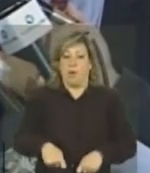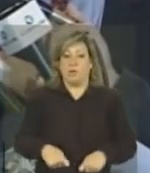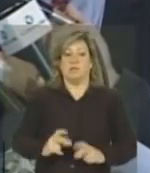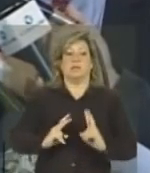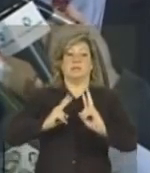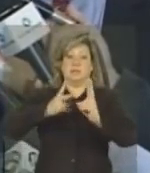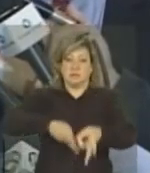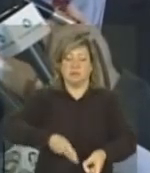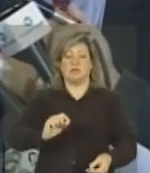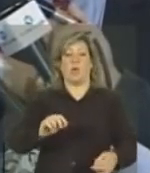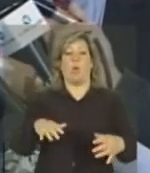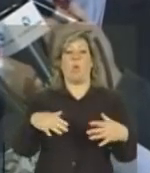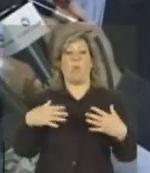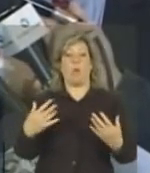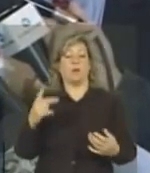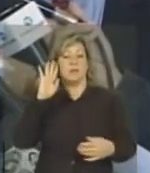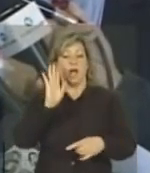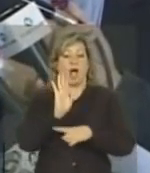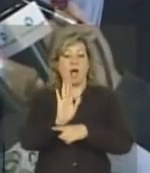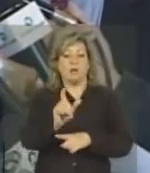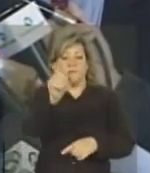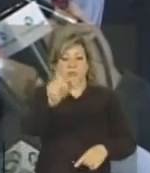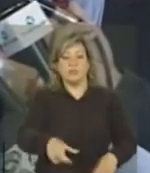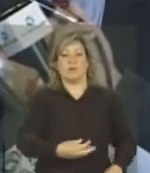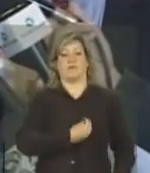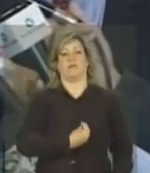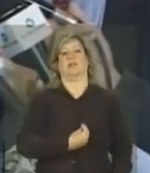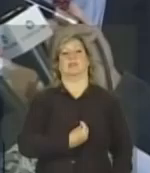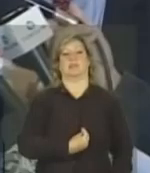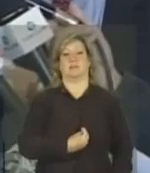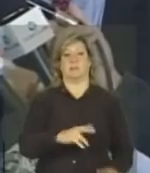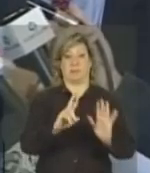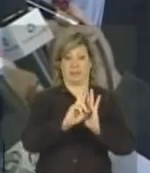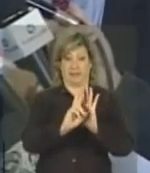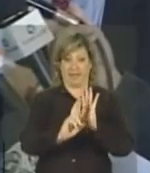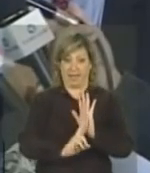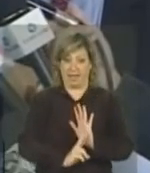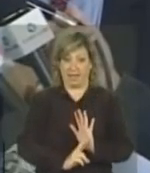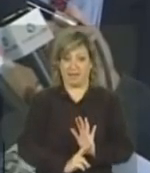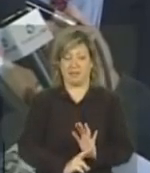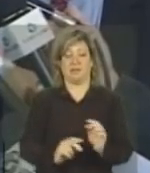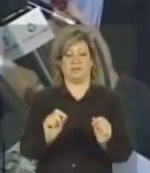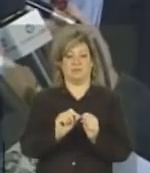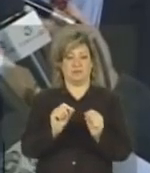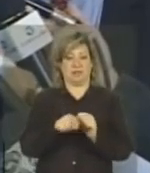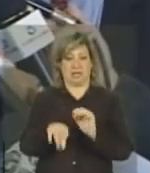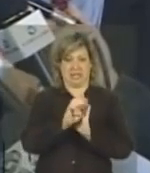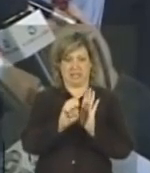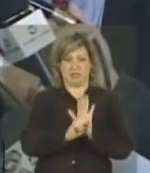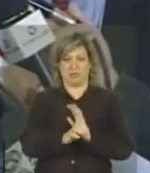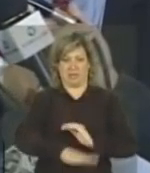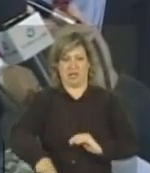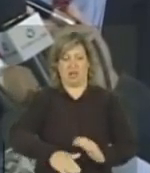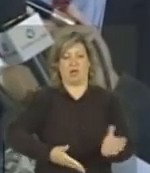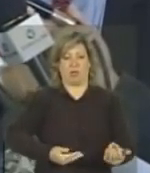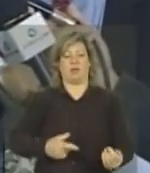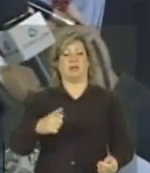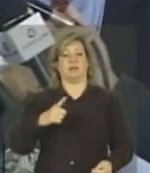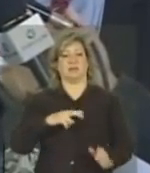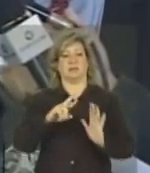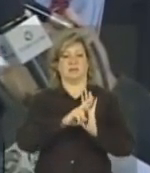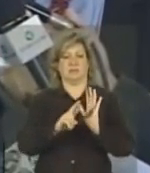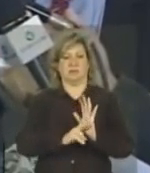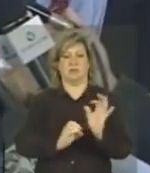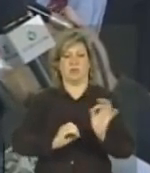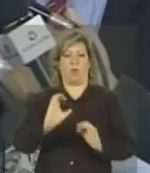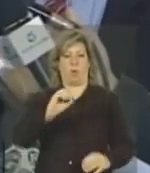involuntária quando é medida para proteção à vida. As regras que estão estabelecidas no Estatuto da Criança e do Adolescente e nas diretrizes da Organização